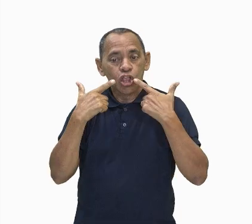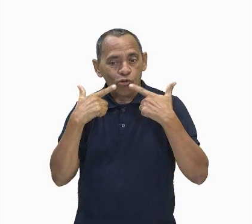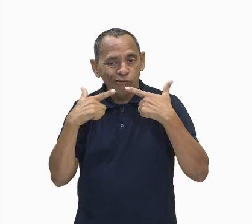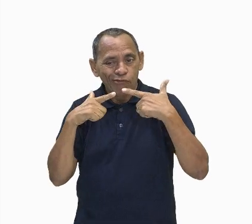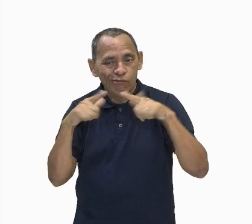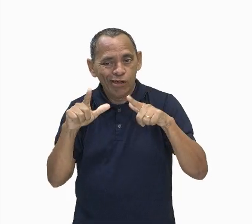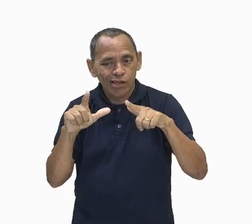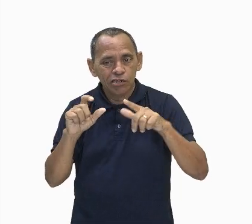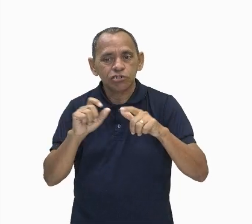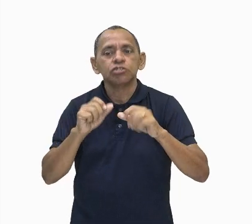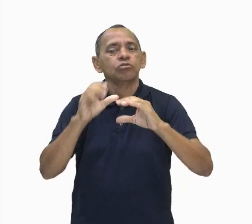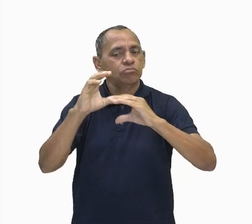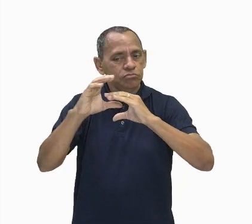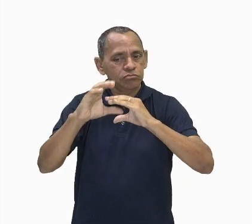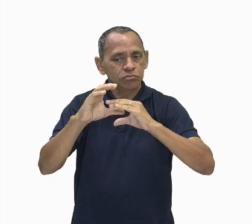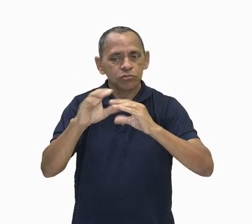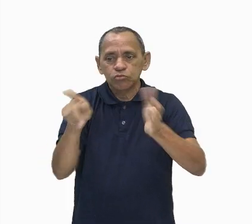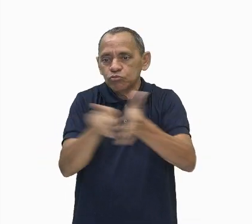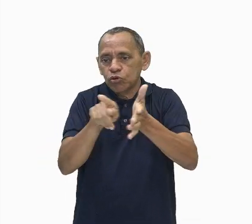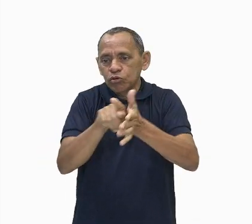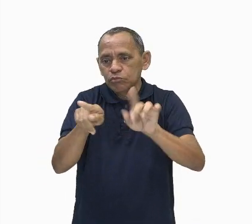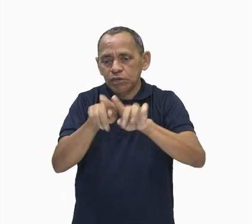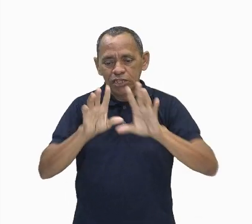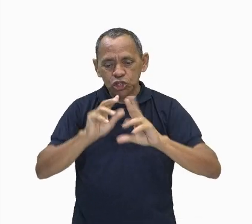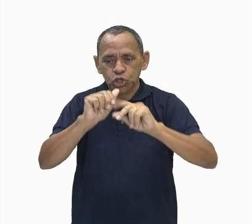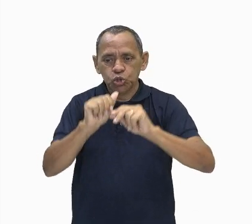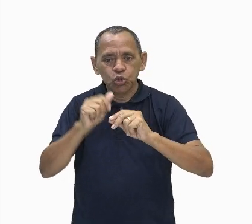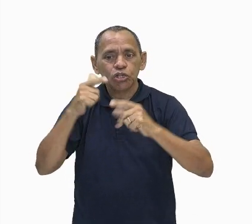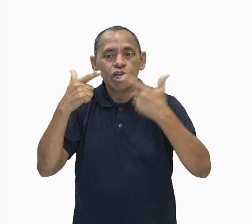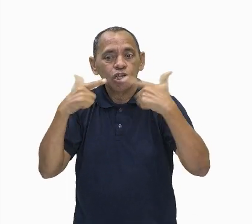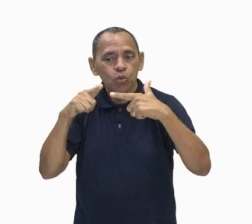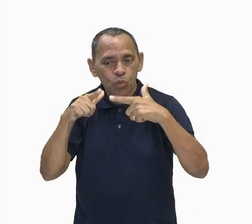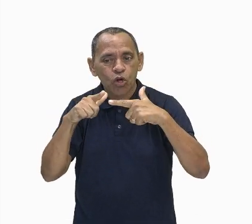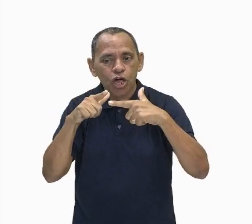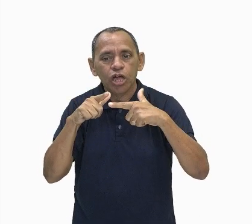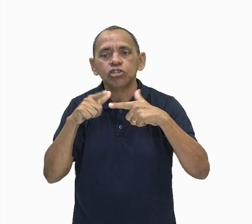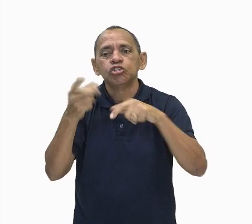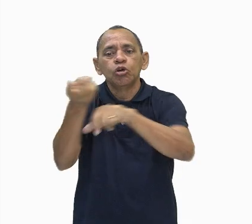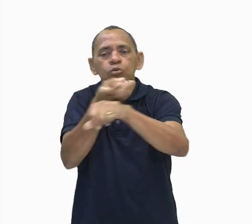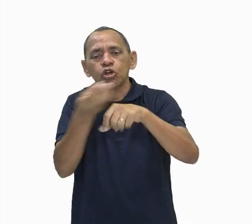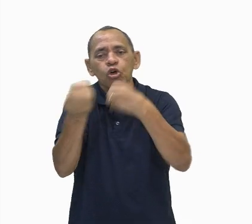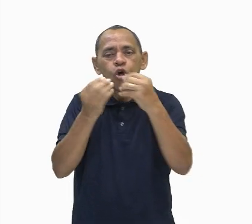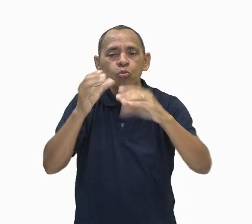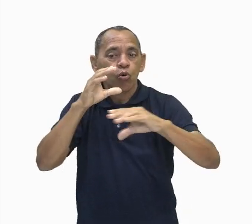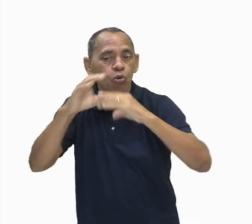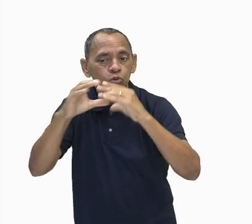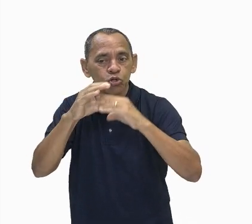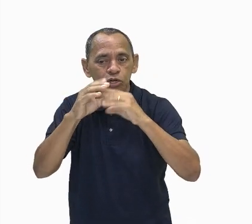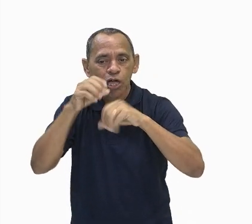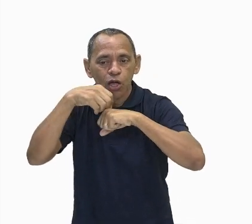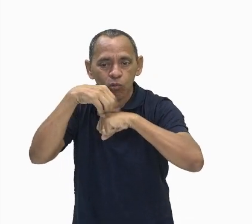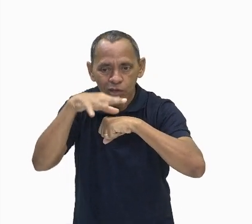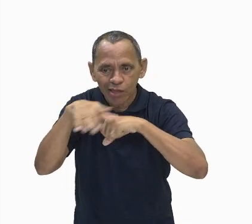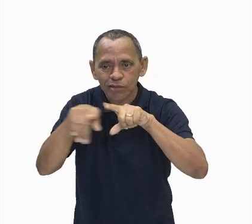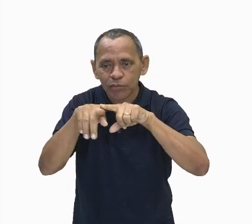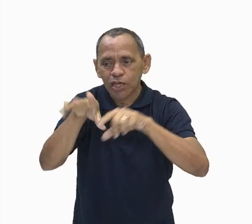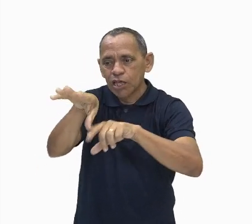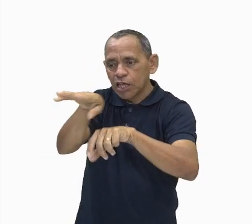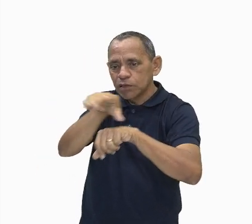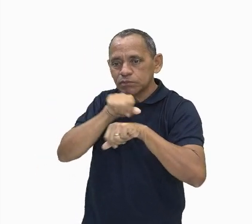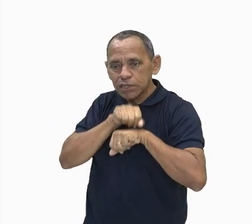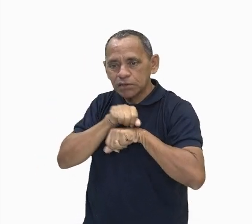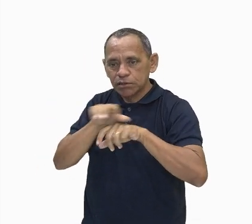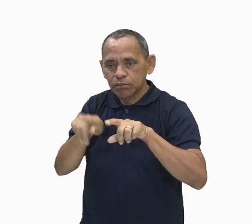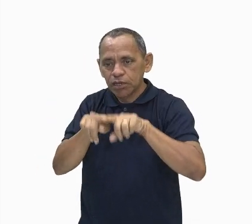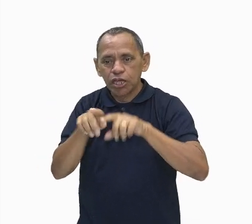é comunicação. Toda linguagem ela busca comunicar ela transmite e ela recebe informações.